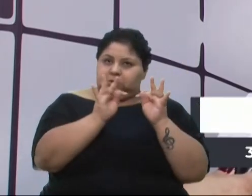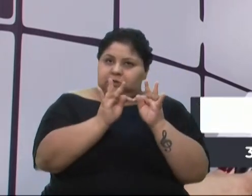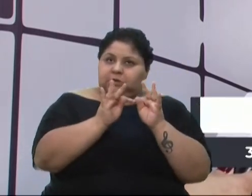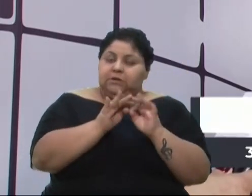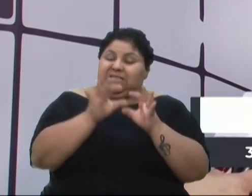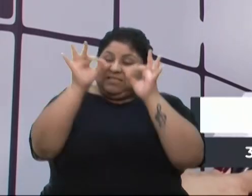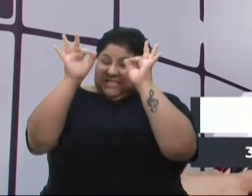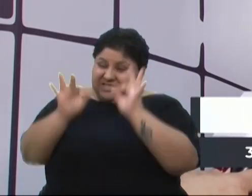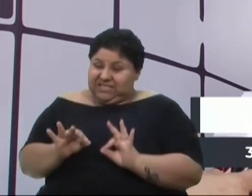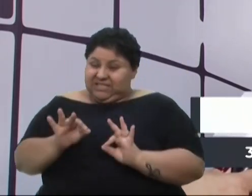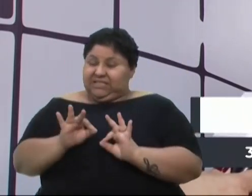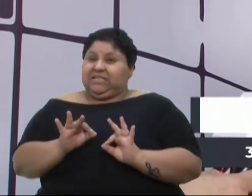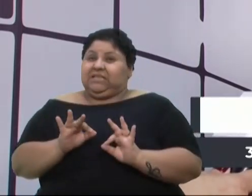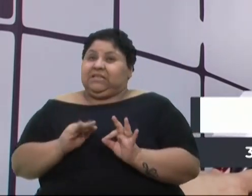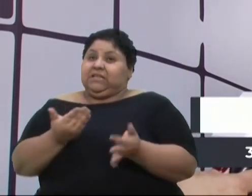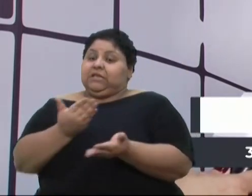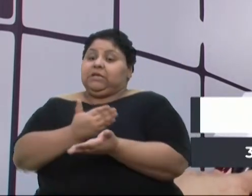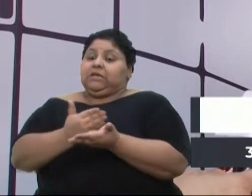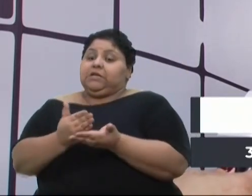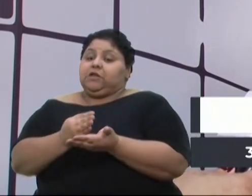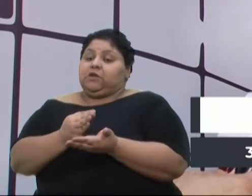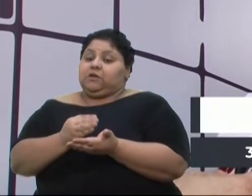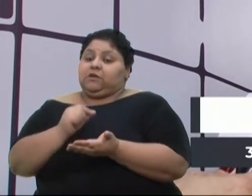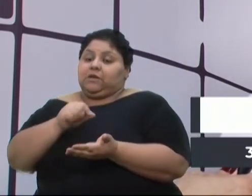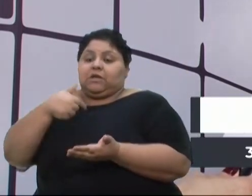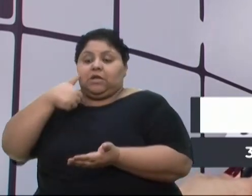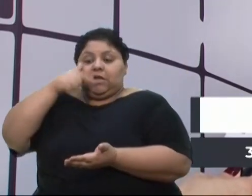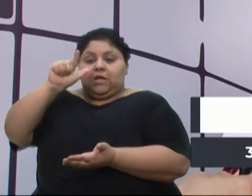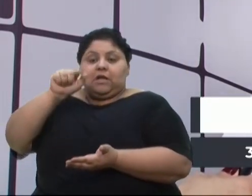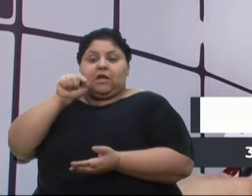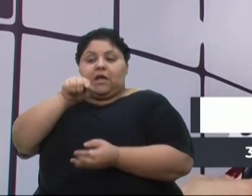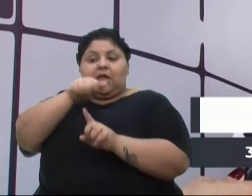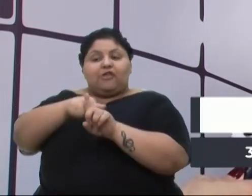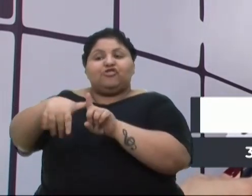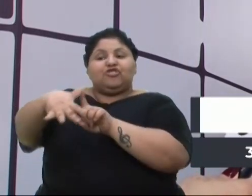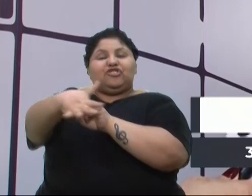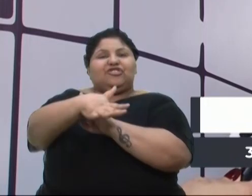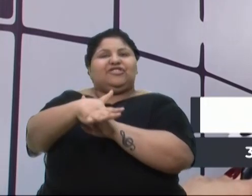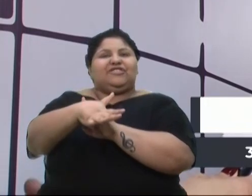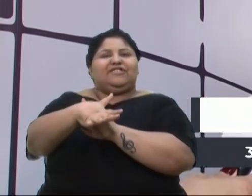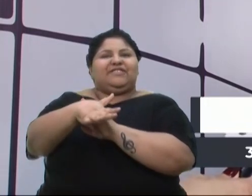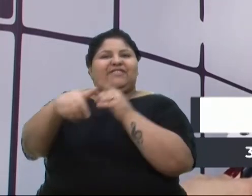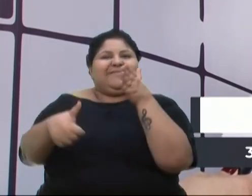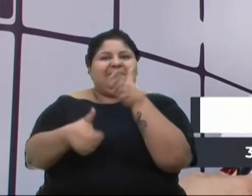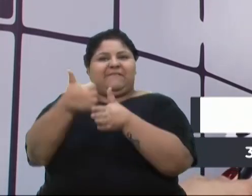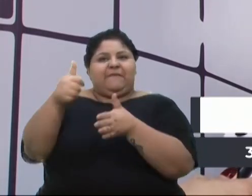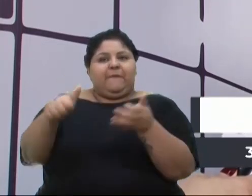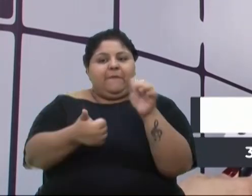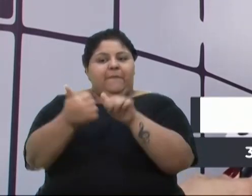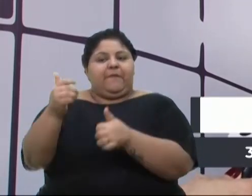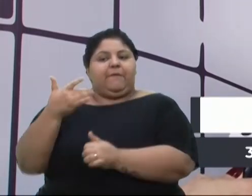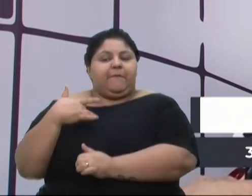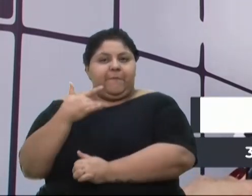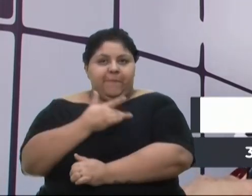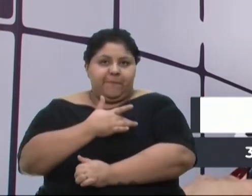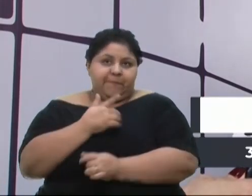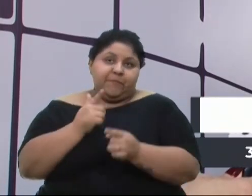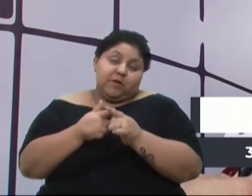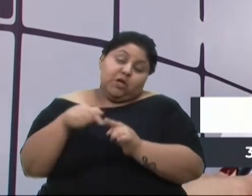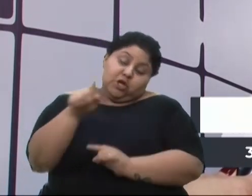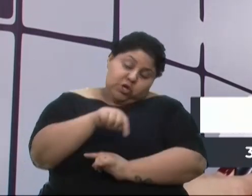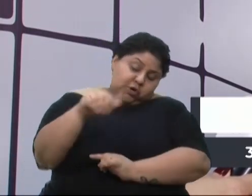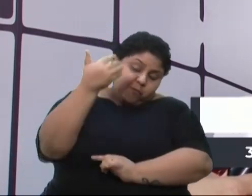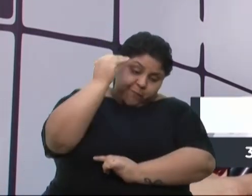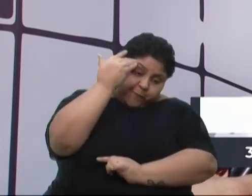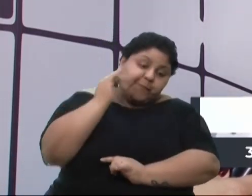com certeza, na ponta, quem ganha com isso é a sociedade, é a comunidade, com uma melhor qualidade de saúde. Porque todos nós sabemos